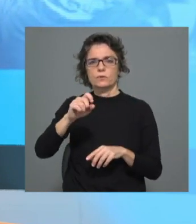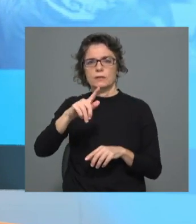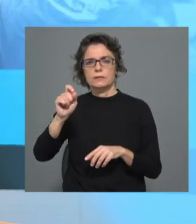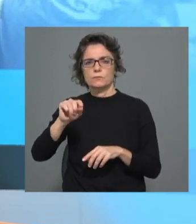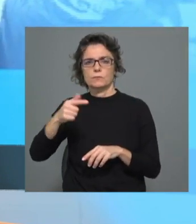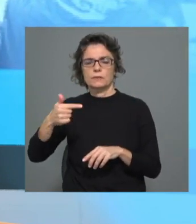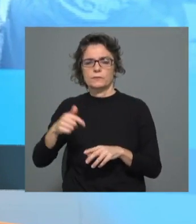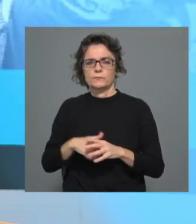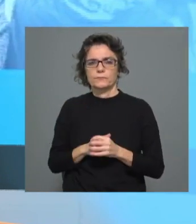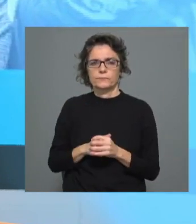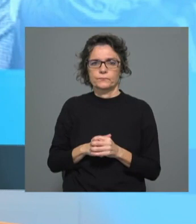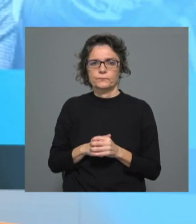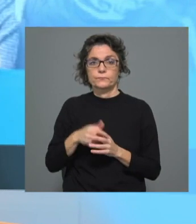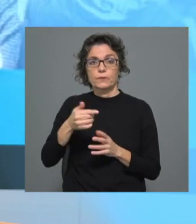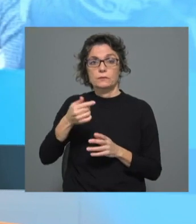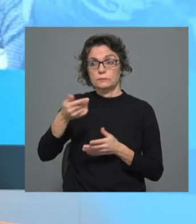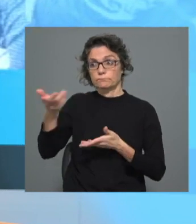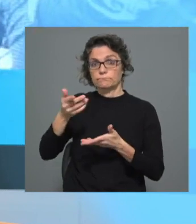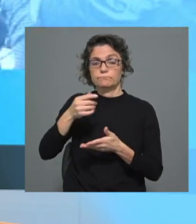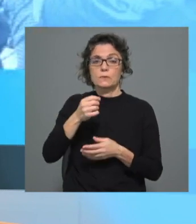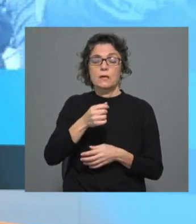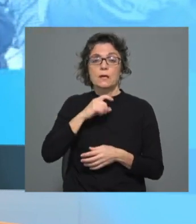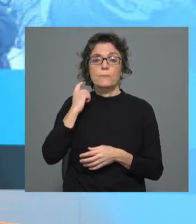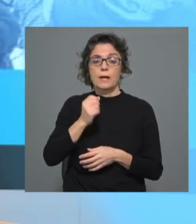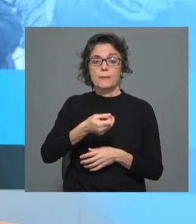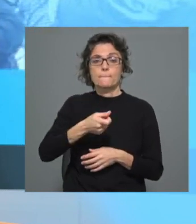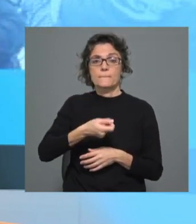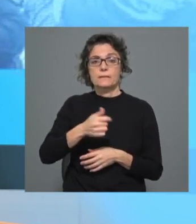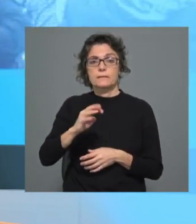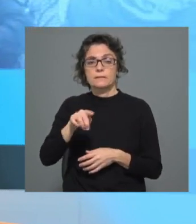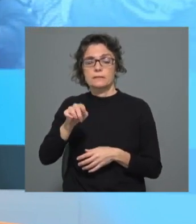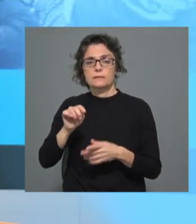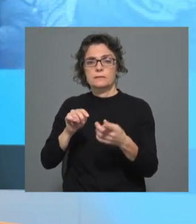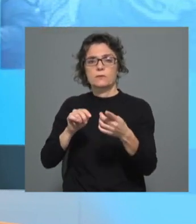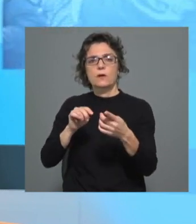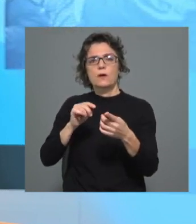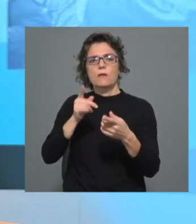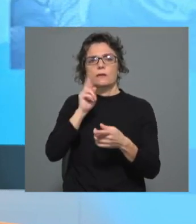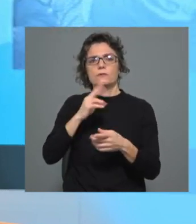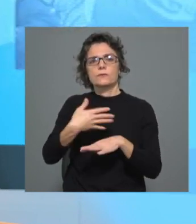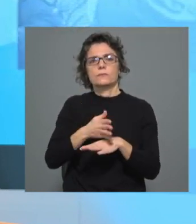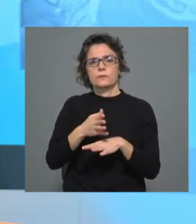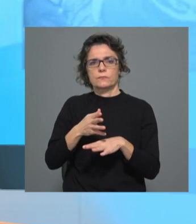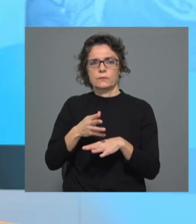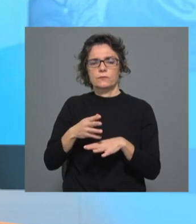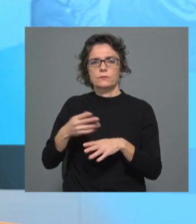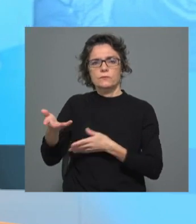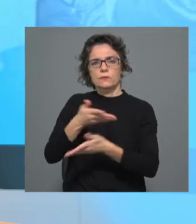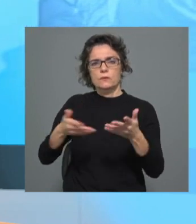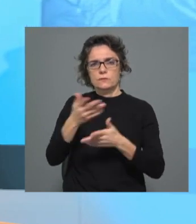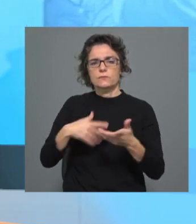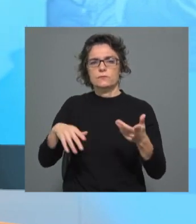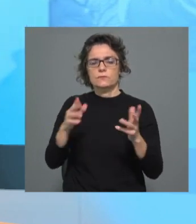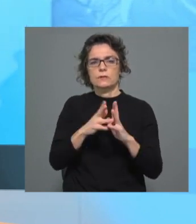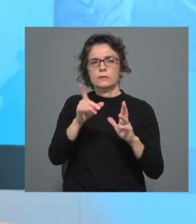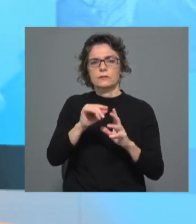agência.eclésia.pt. Falamos agora com o Padre Peter Stilwell, diretor do Departamento das Relações Ecuménicas e do Diálogo Interreligioso no Patriarcado de